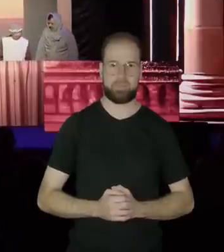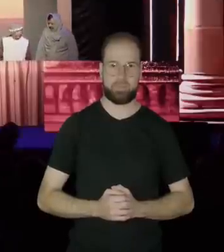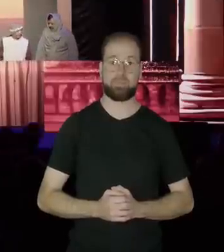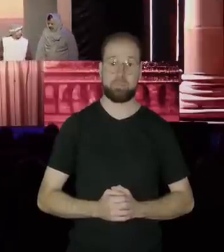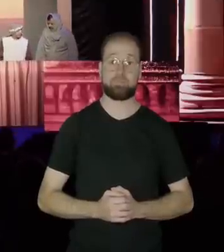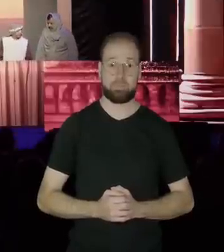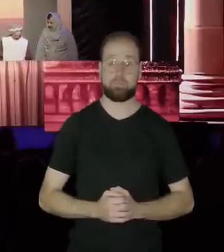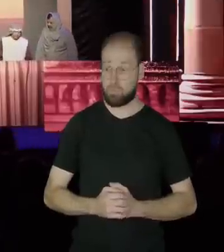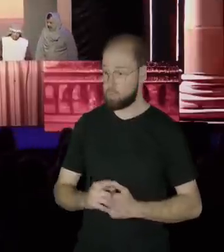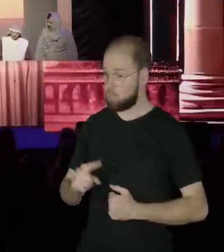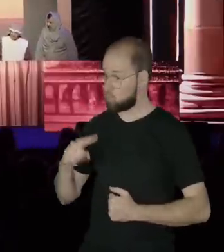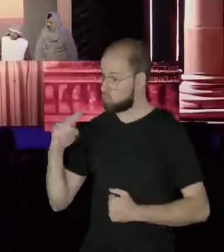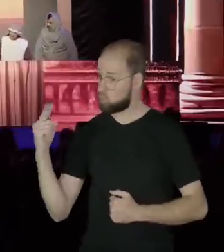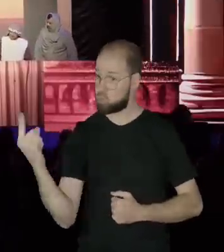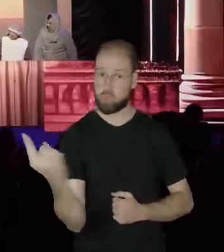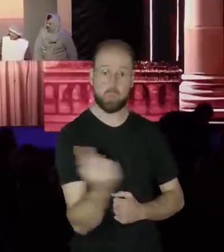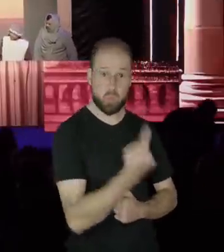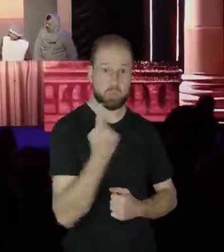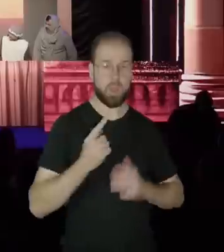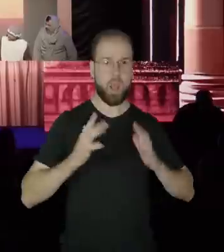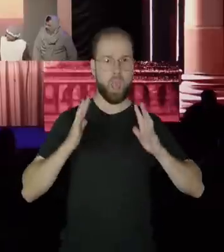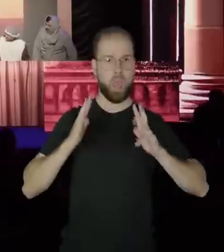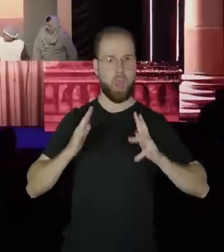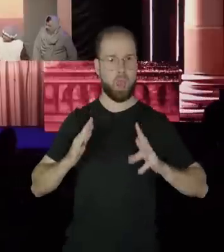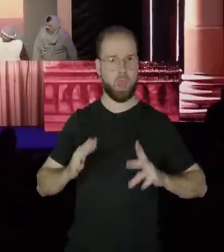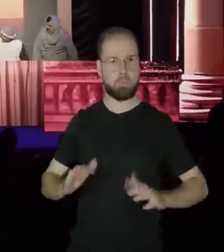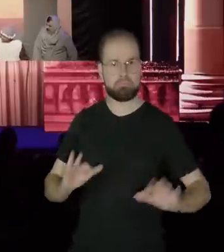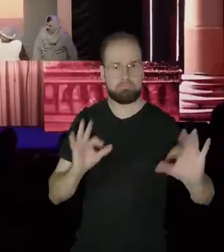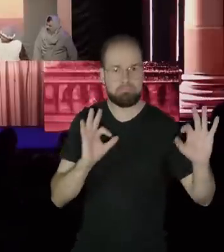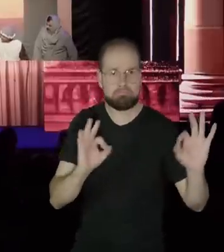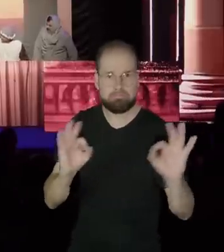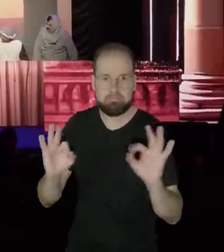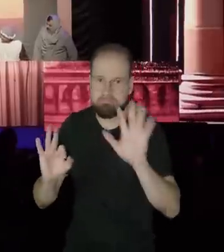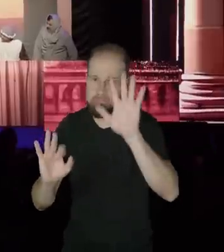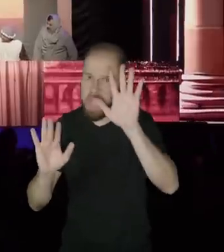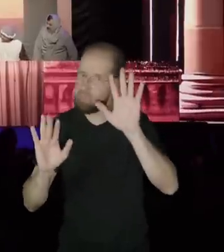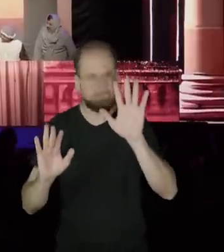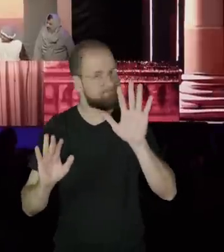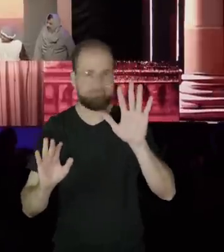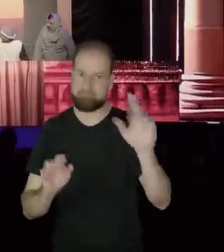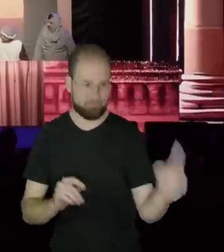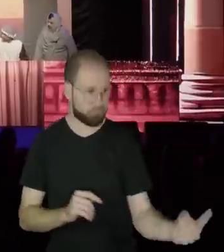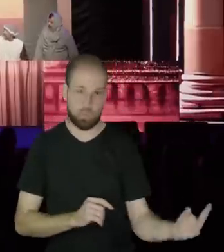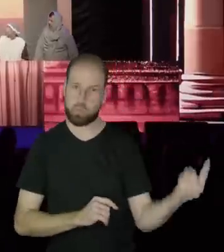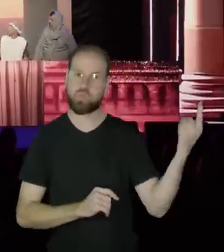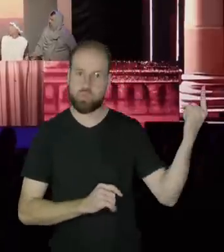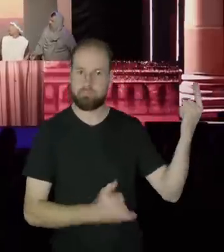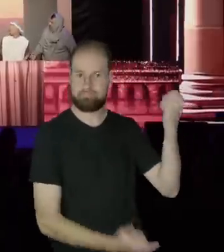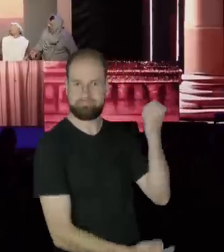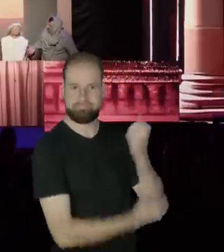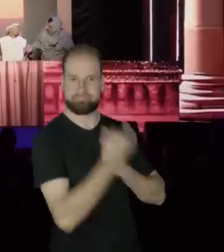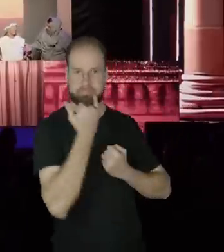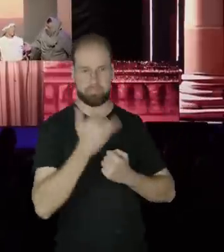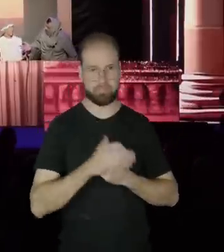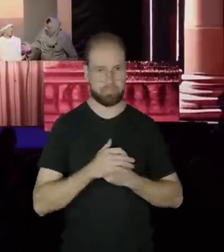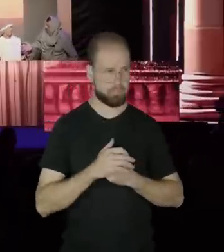Vós todos estáis limpos, mas nem todos. Um de vós há de me trair.